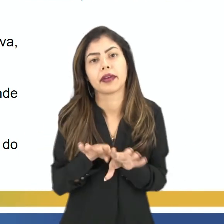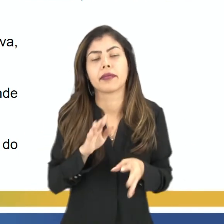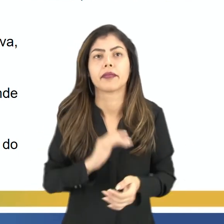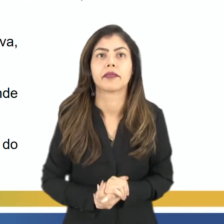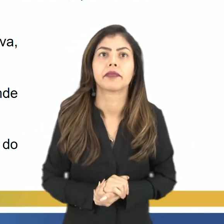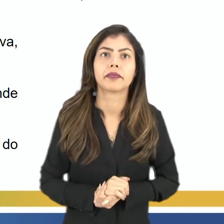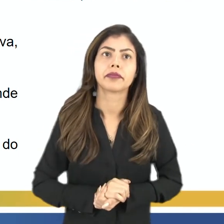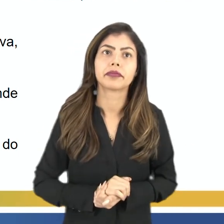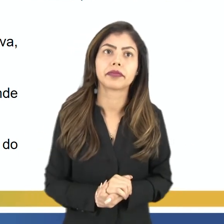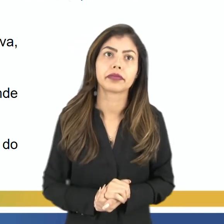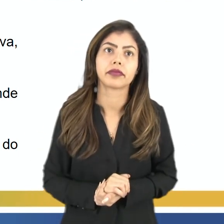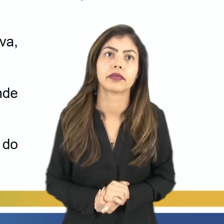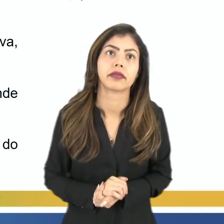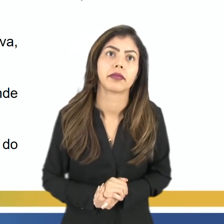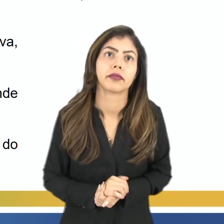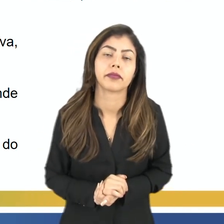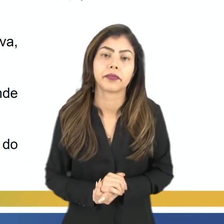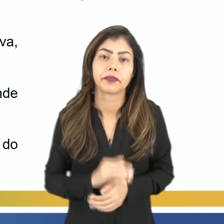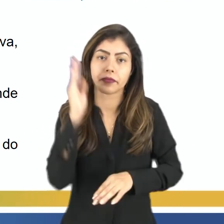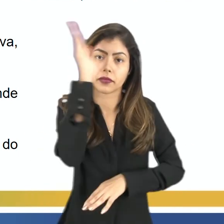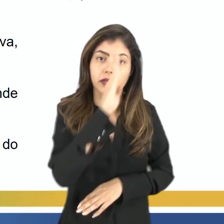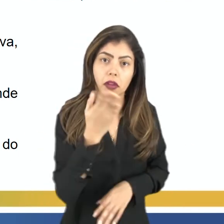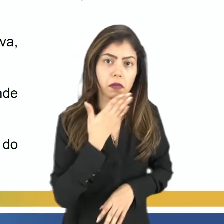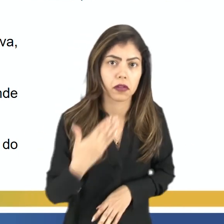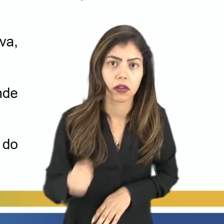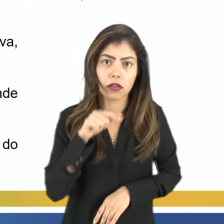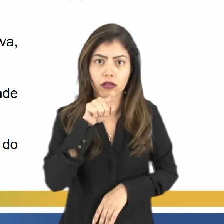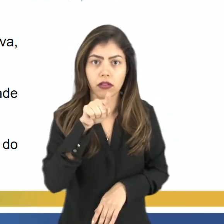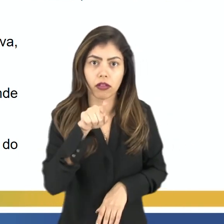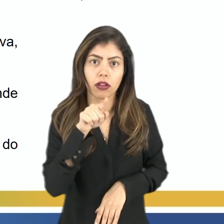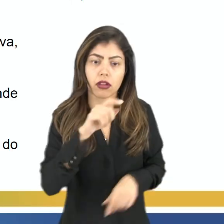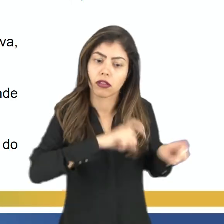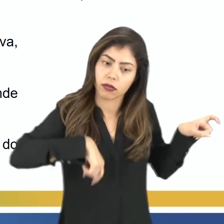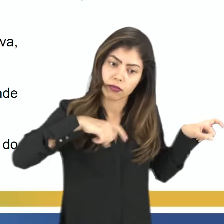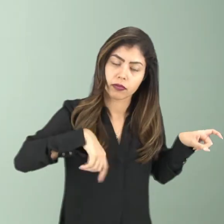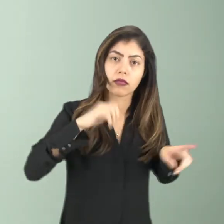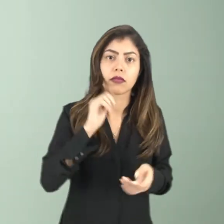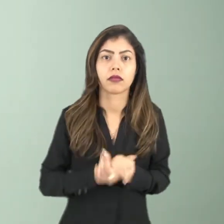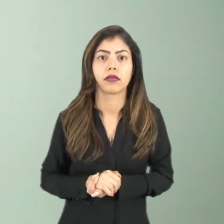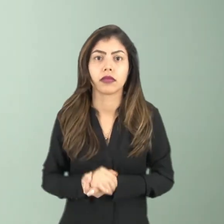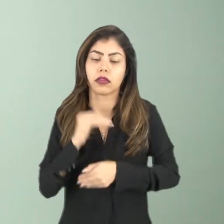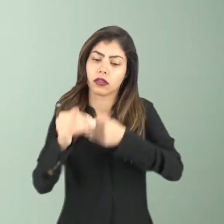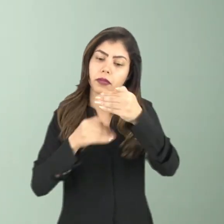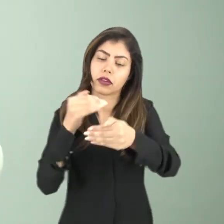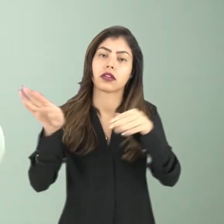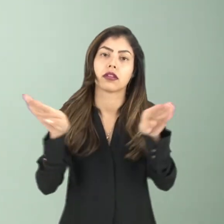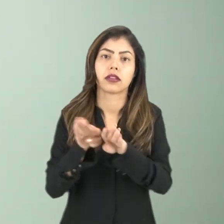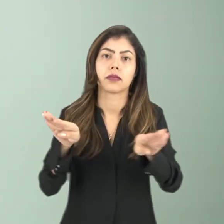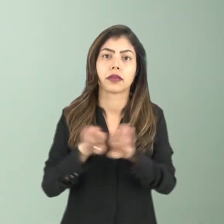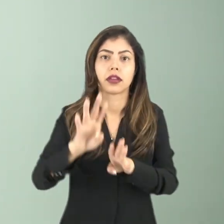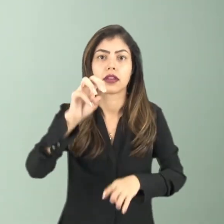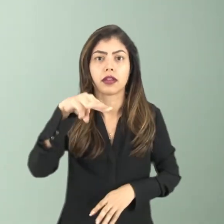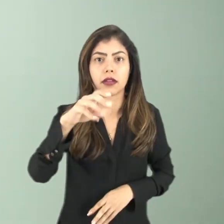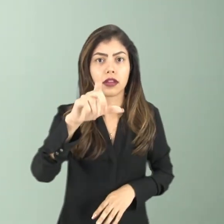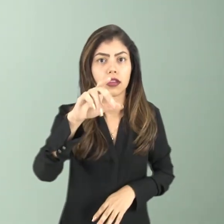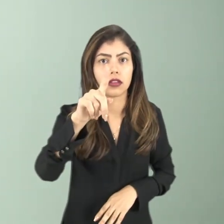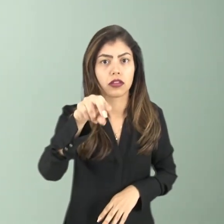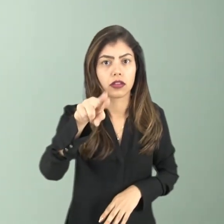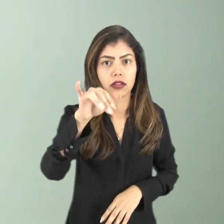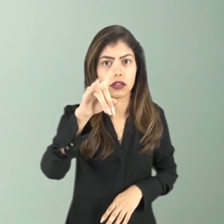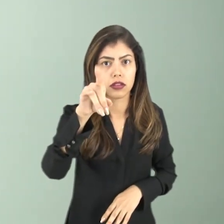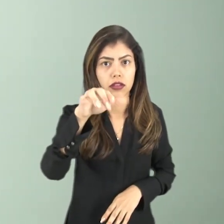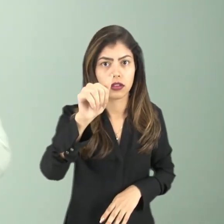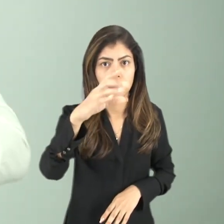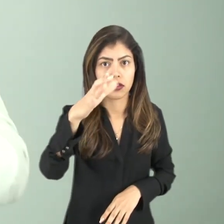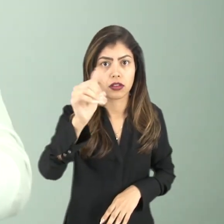pessoal. Tá? E, assim, o Brasil melhorou muito sua questão da agropecuária. Entrou em um processo também mecanizado, onde você vai ter maior número